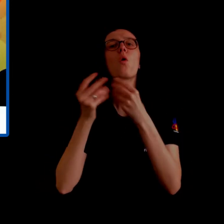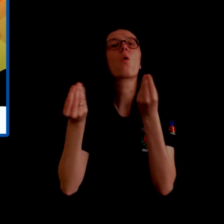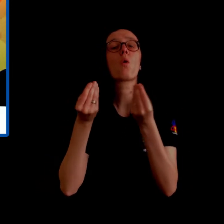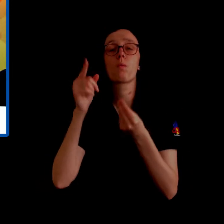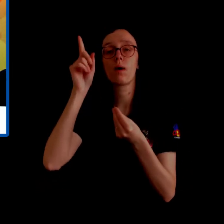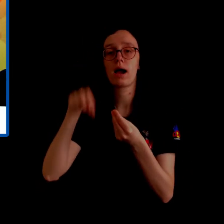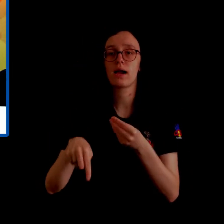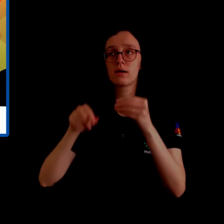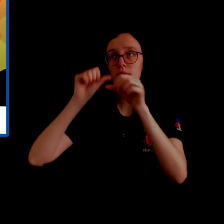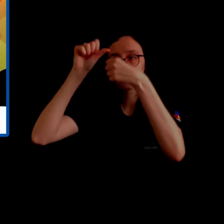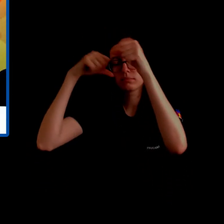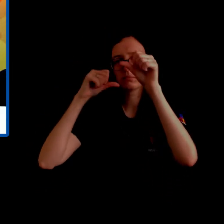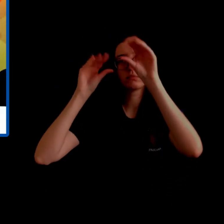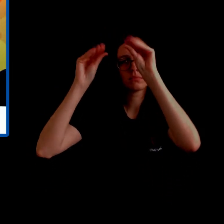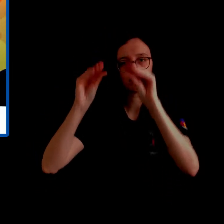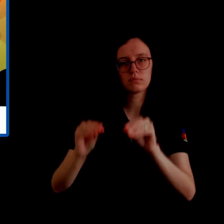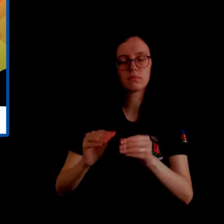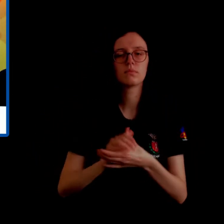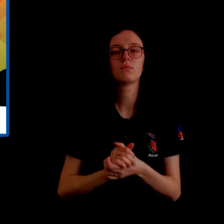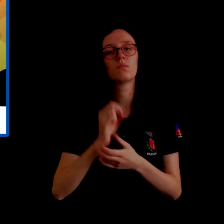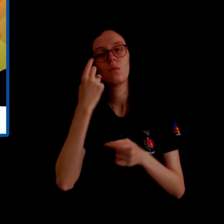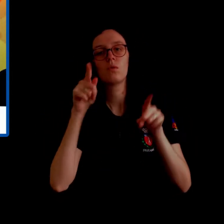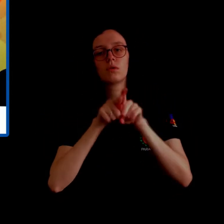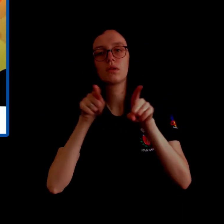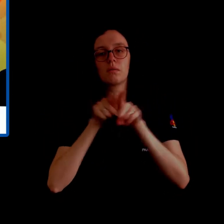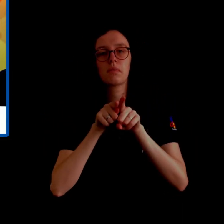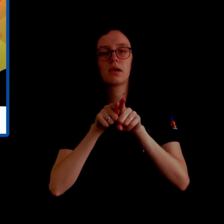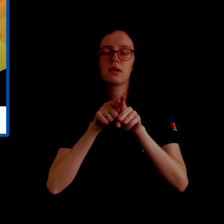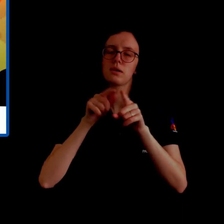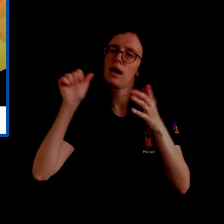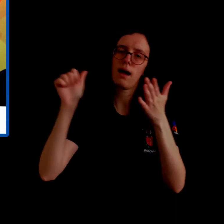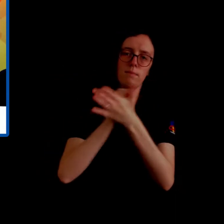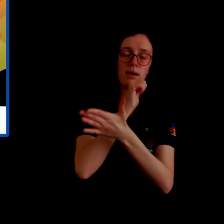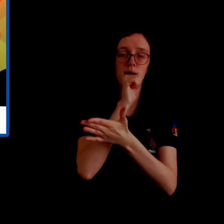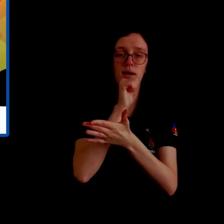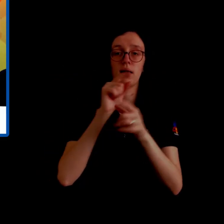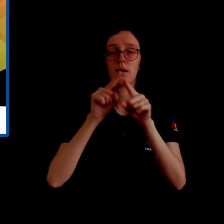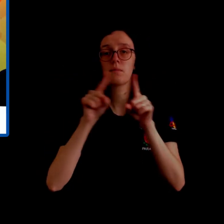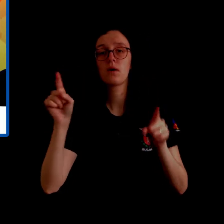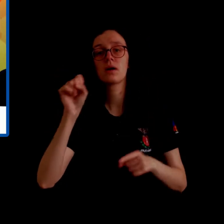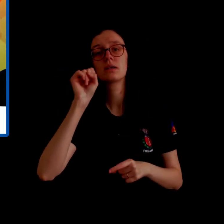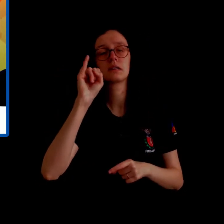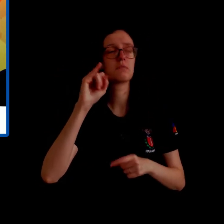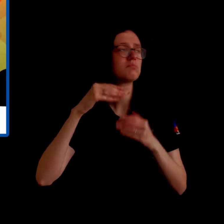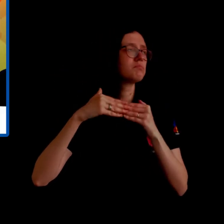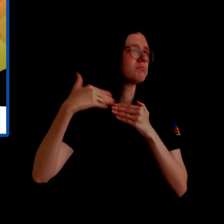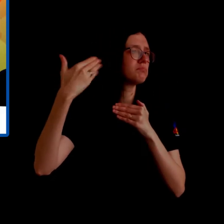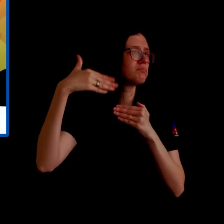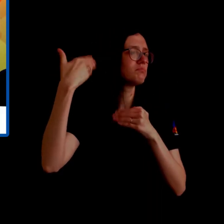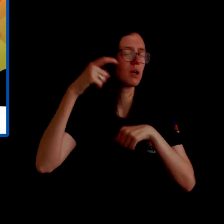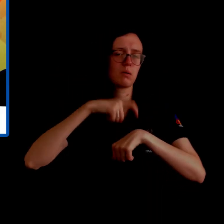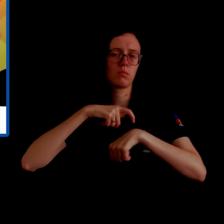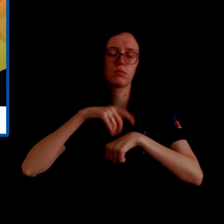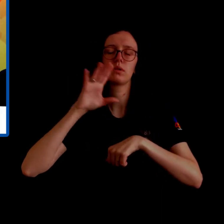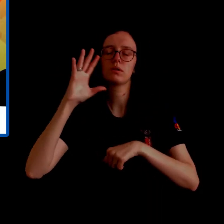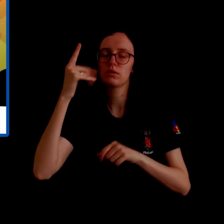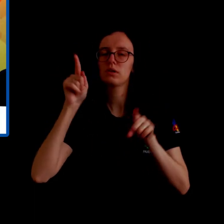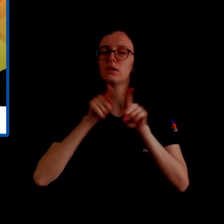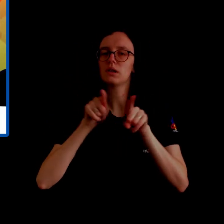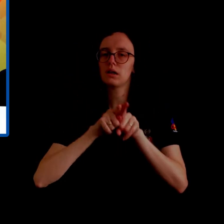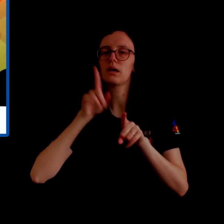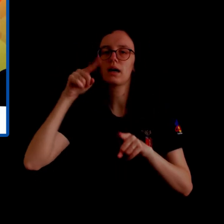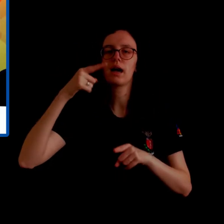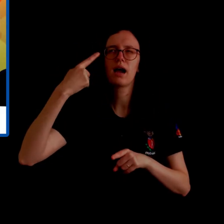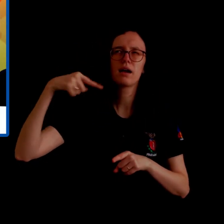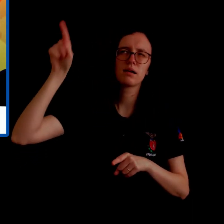edição, tá? Ou então com a exclusão. Agora, depois de um determinado momento, e isso aconteceu desde a